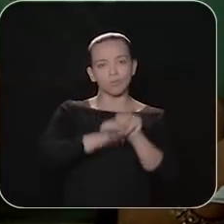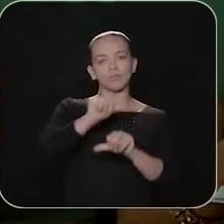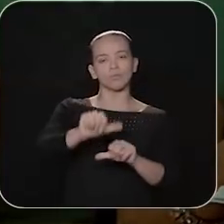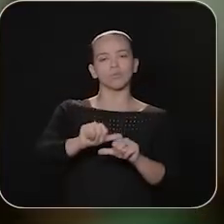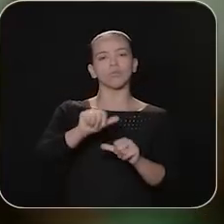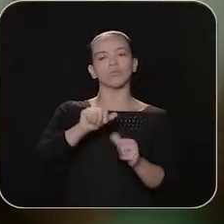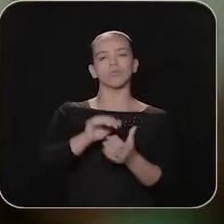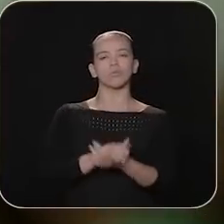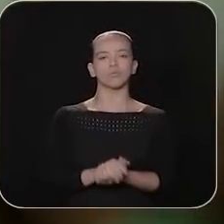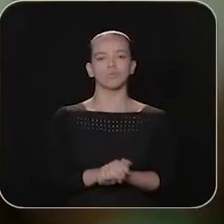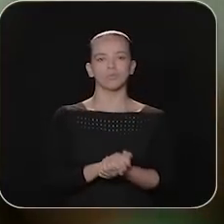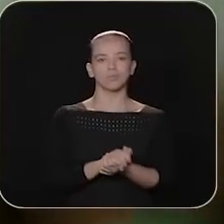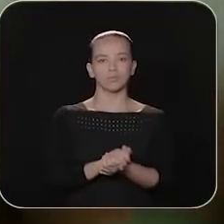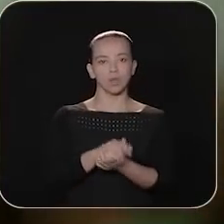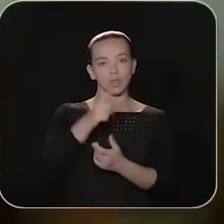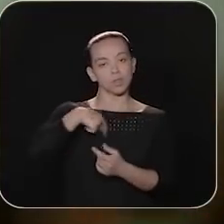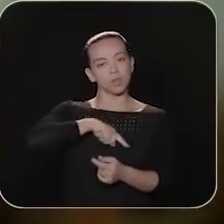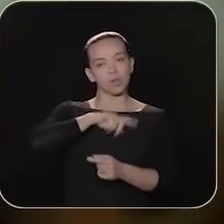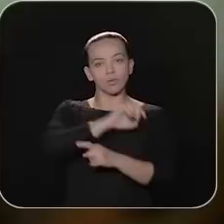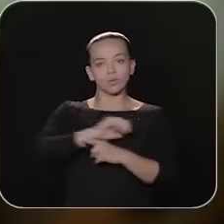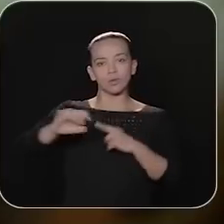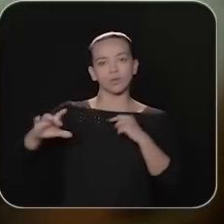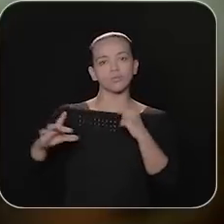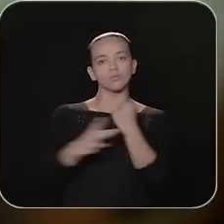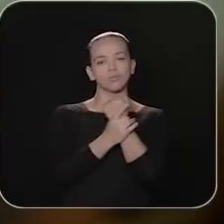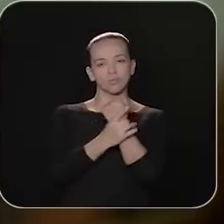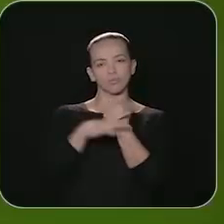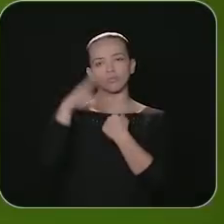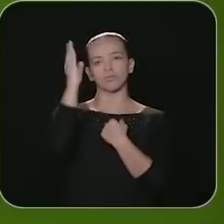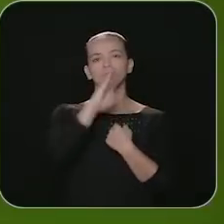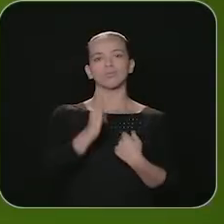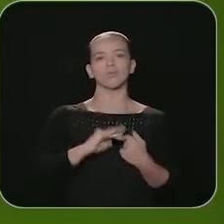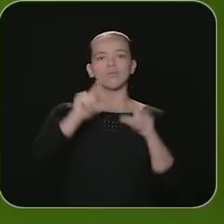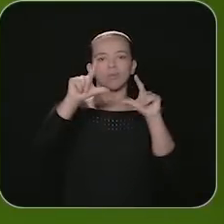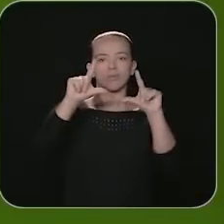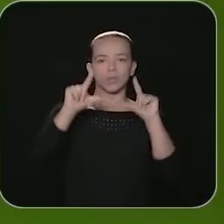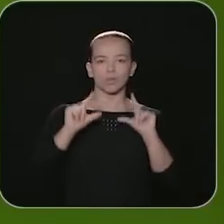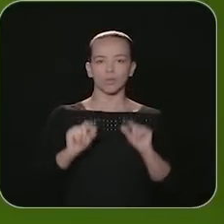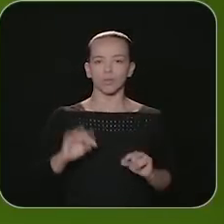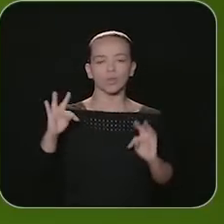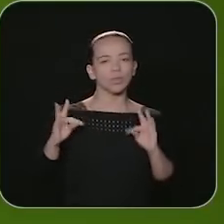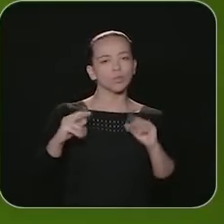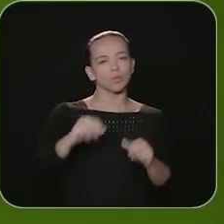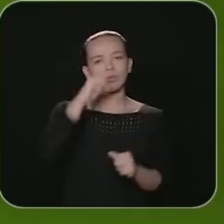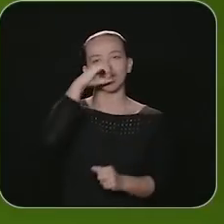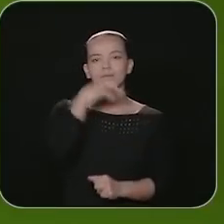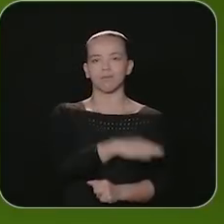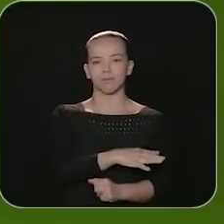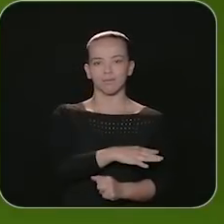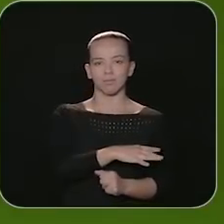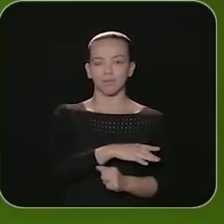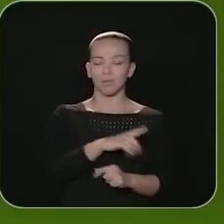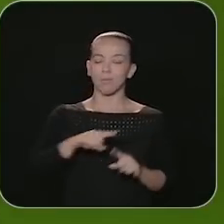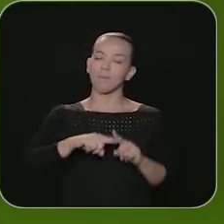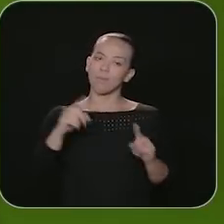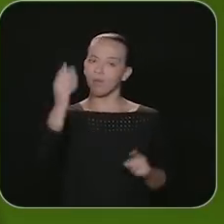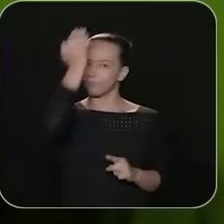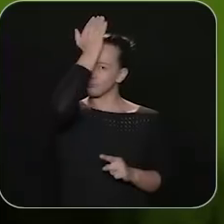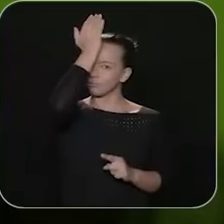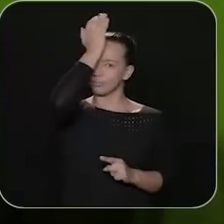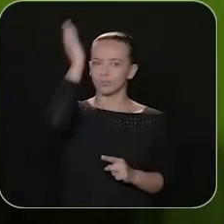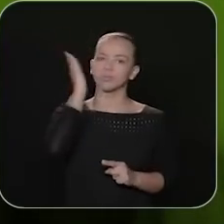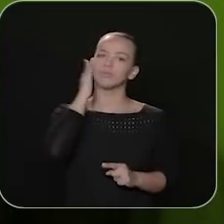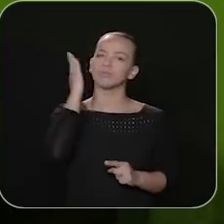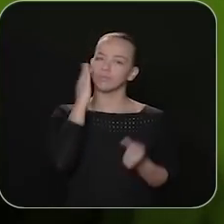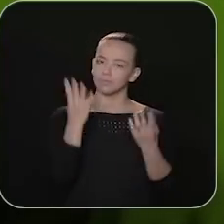e tô vendo o professor ser valorizado com um salário merecido. Mas só um fez. Isso me dá uma certeza.